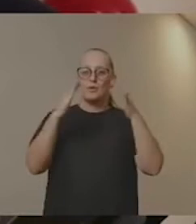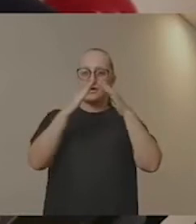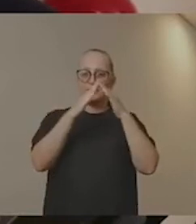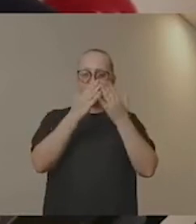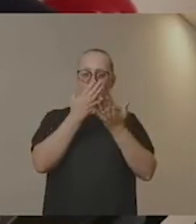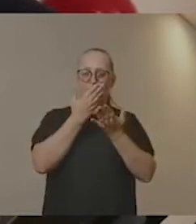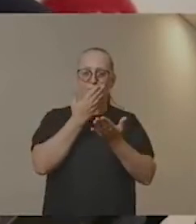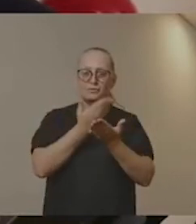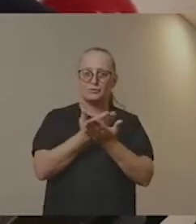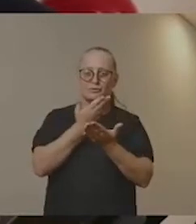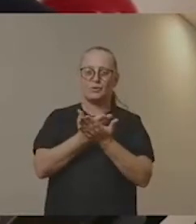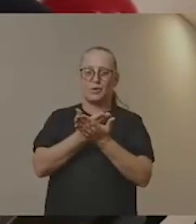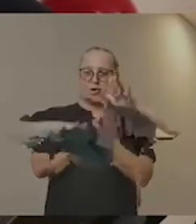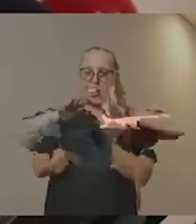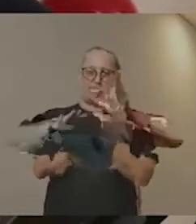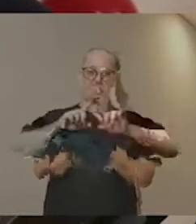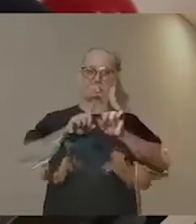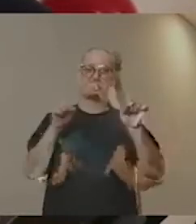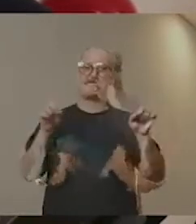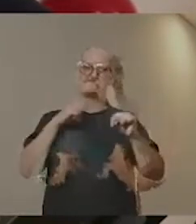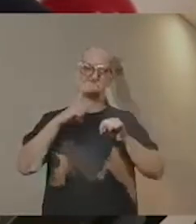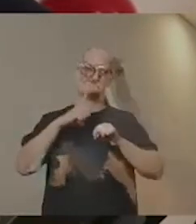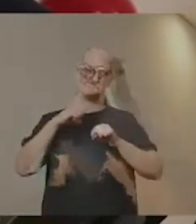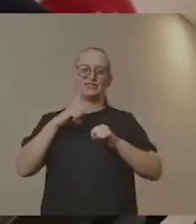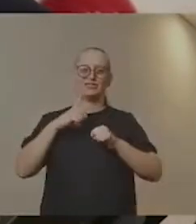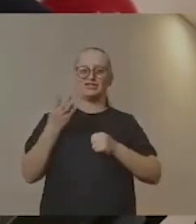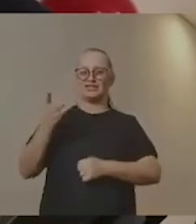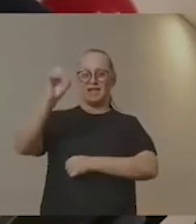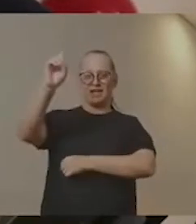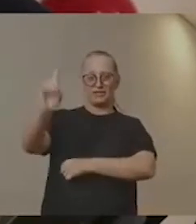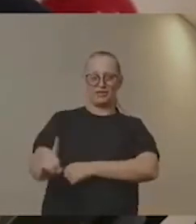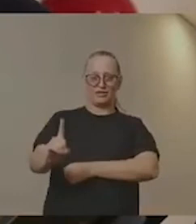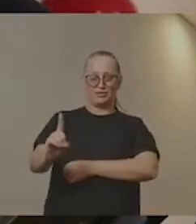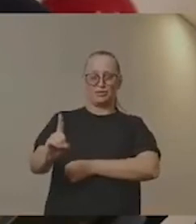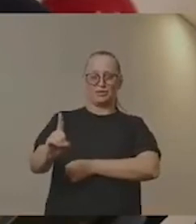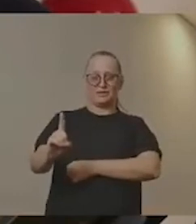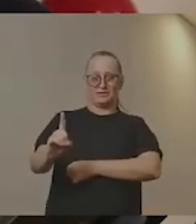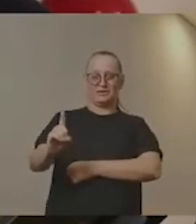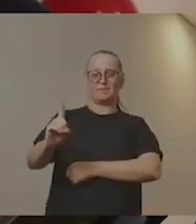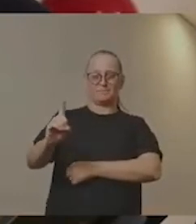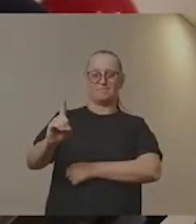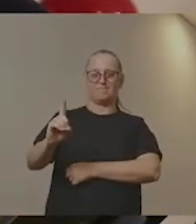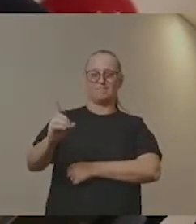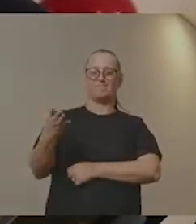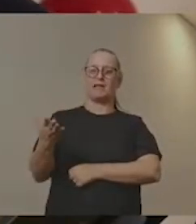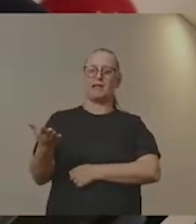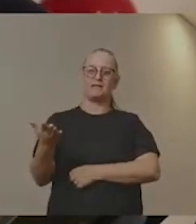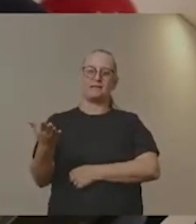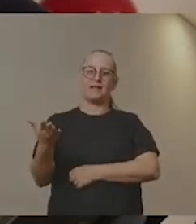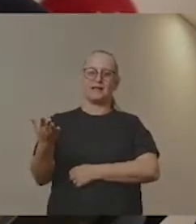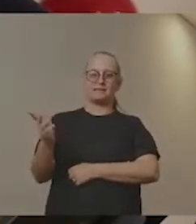e só que aí tinha aquela questão da diretoria, da governação, eu